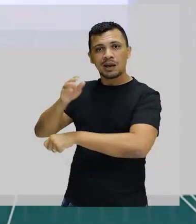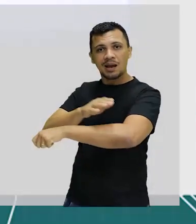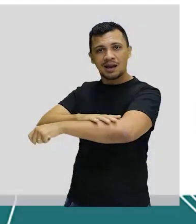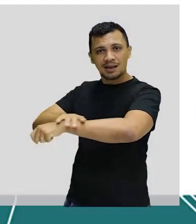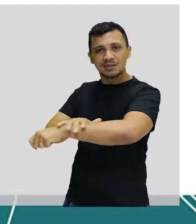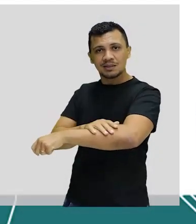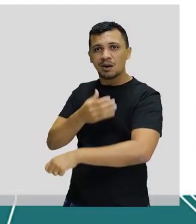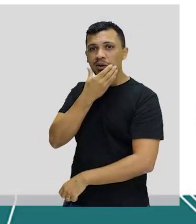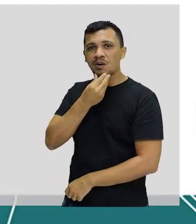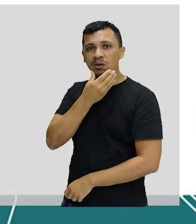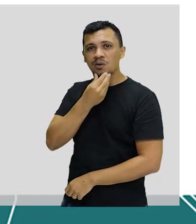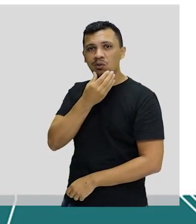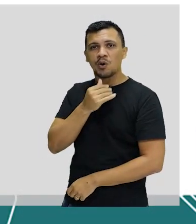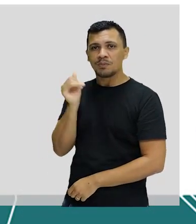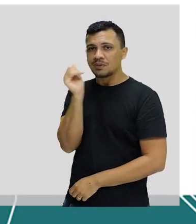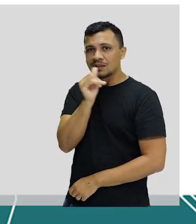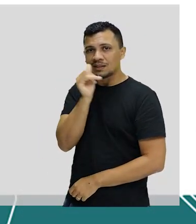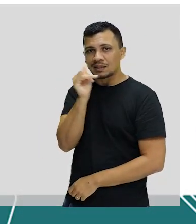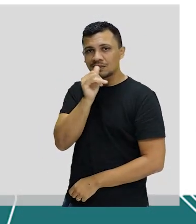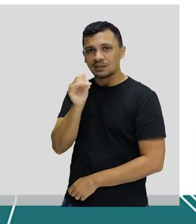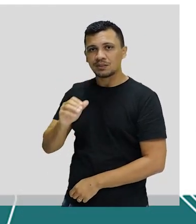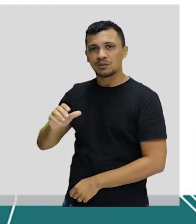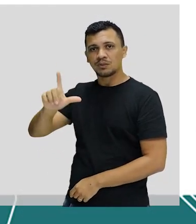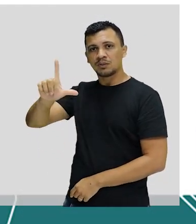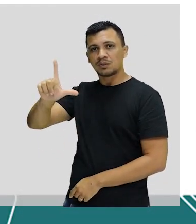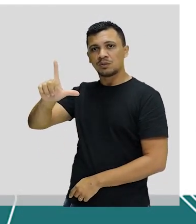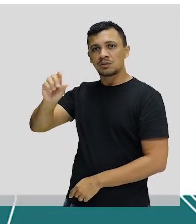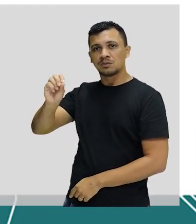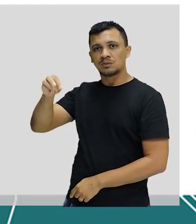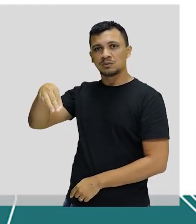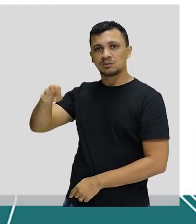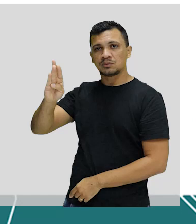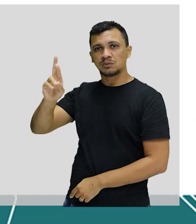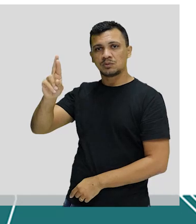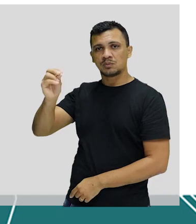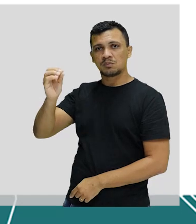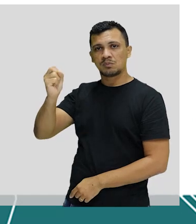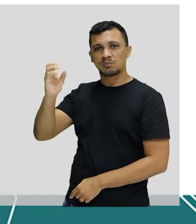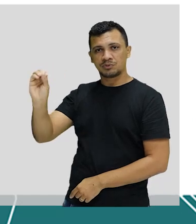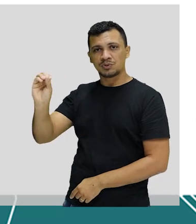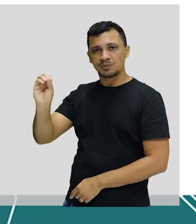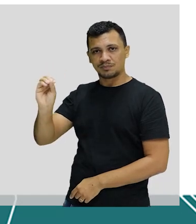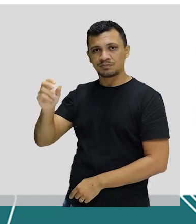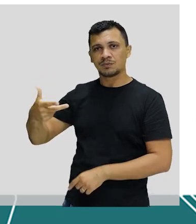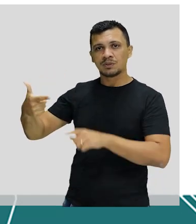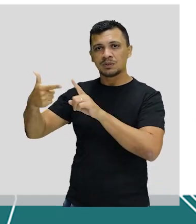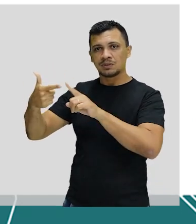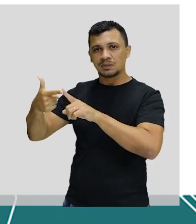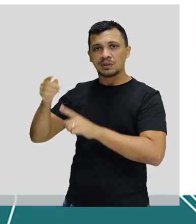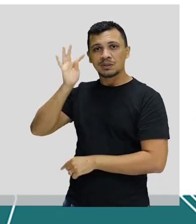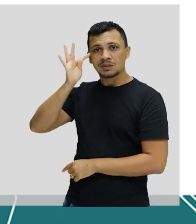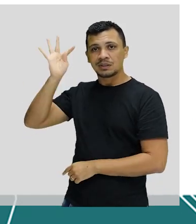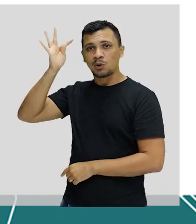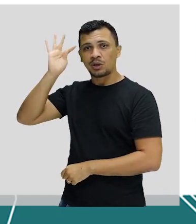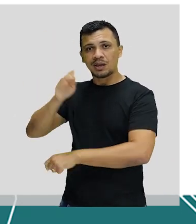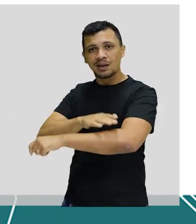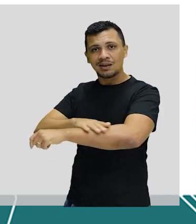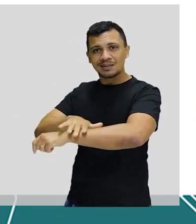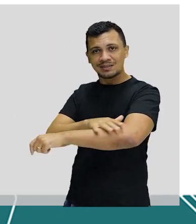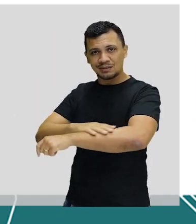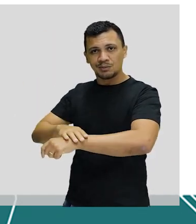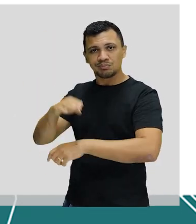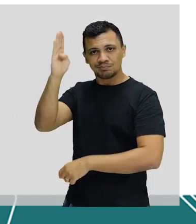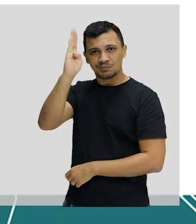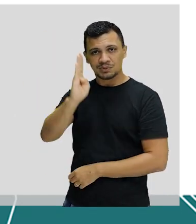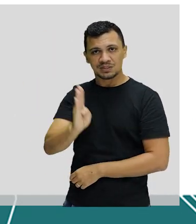do italiano Cesare Lombroso. Depois, as teorias raciais no Brasil. E para finalizar,